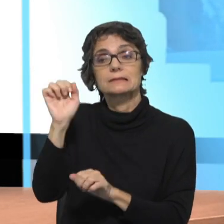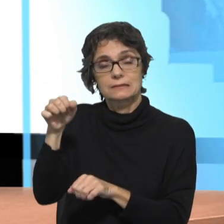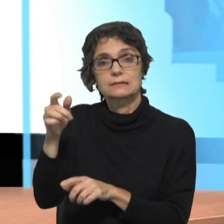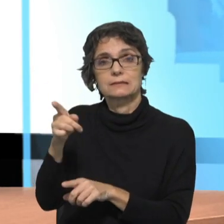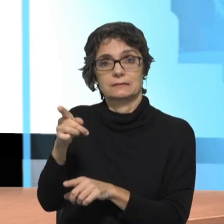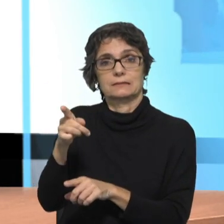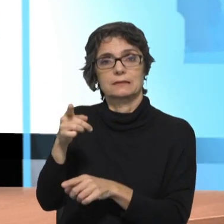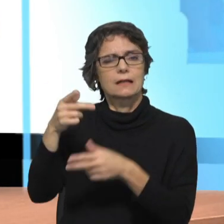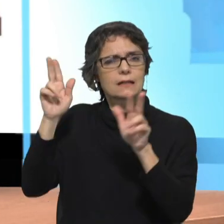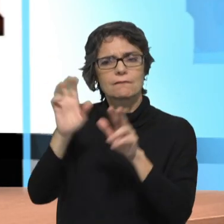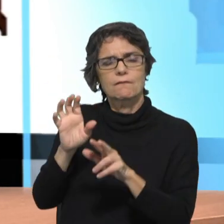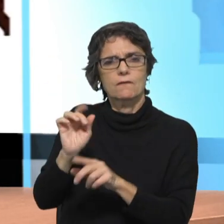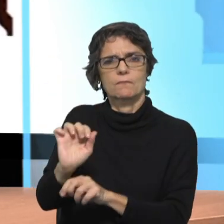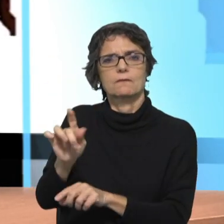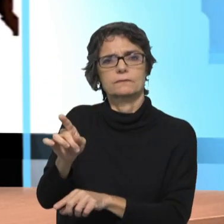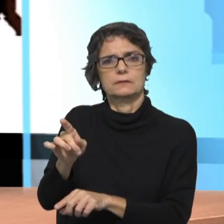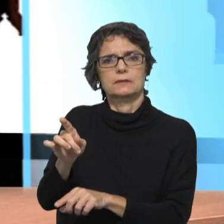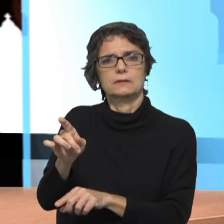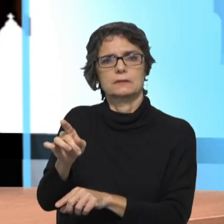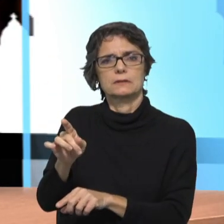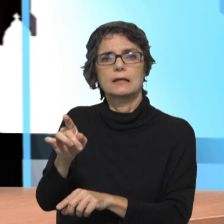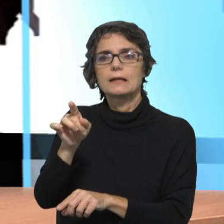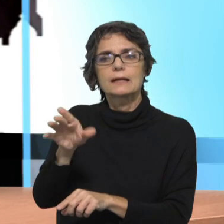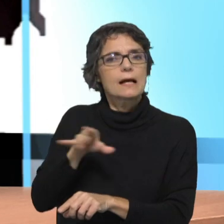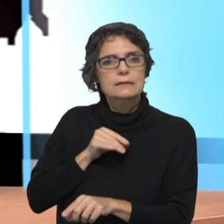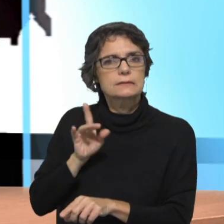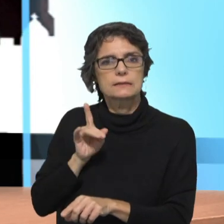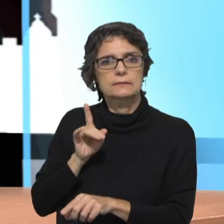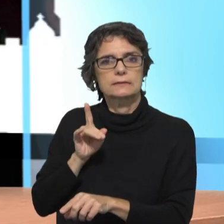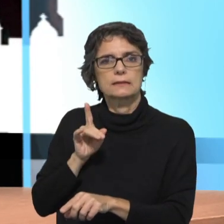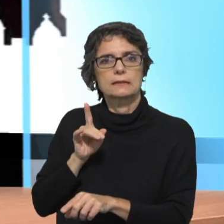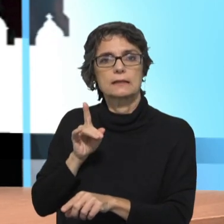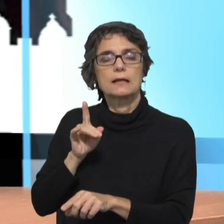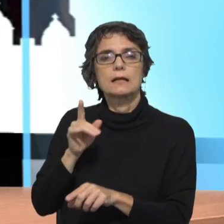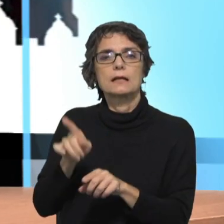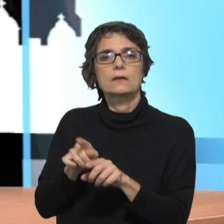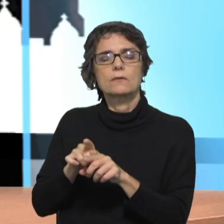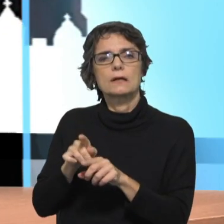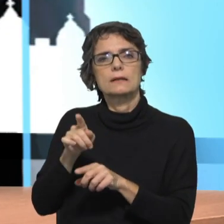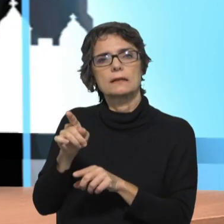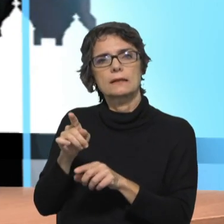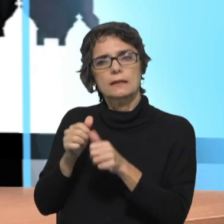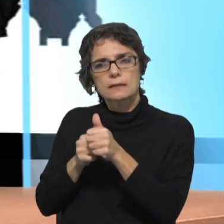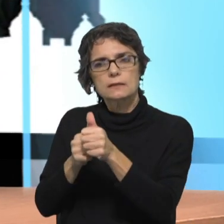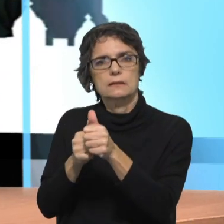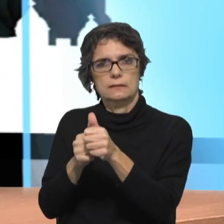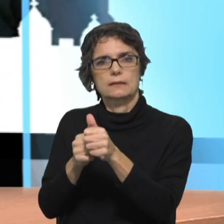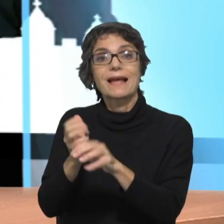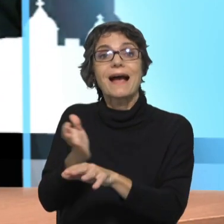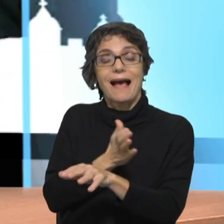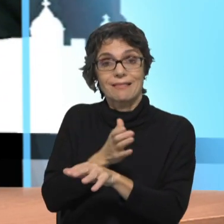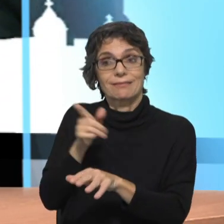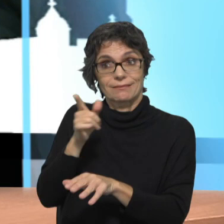consentimento livre, de uma adesão incondicional, mas enquanto discípula. E, portanto, ainda antes de ser mãe de